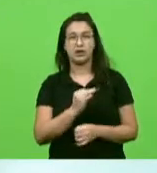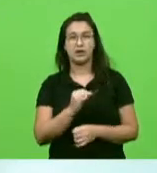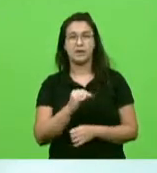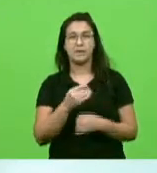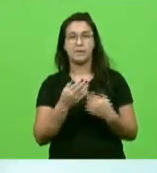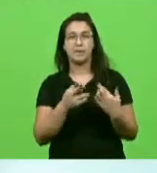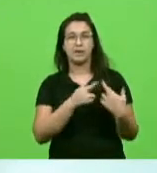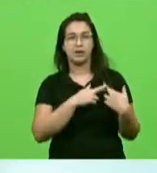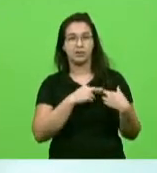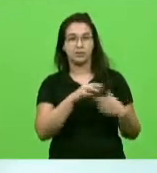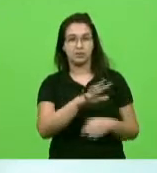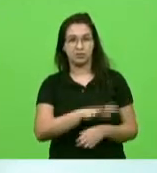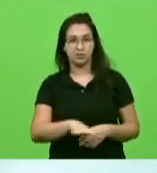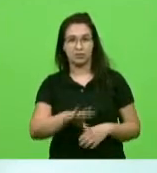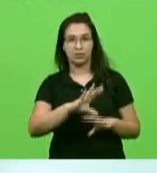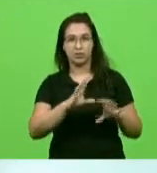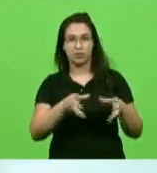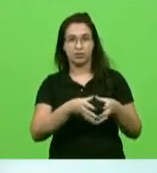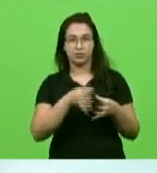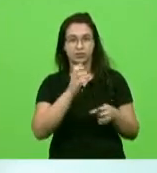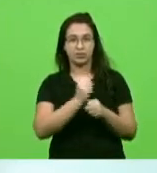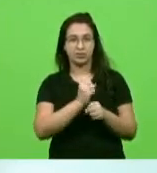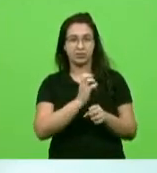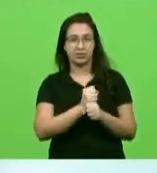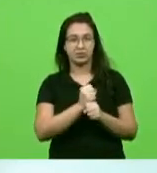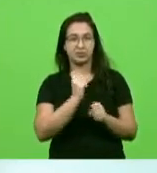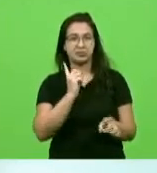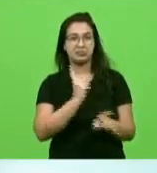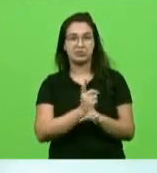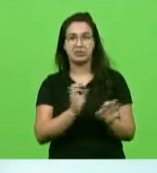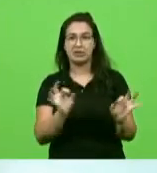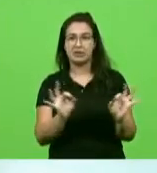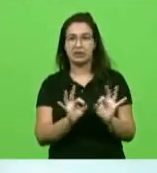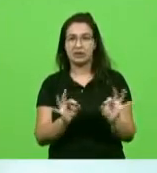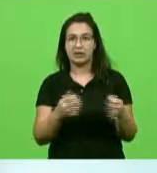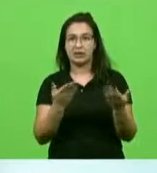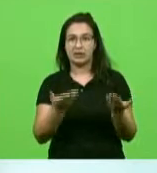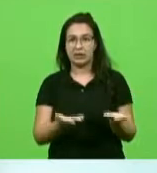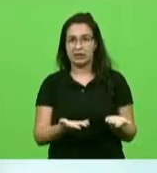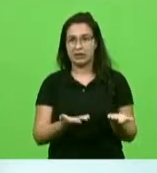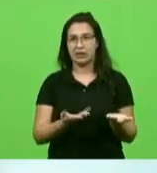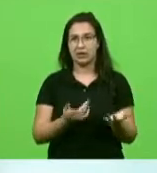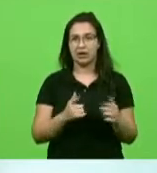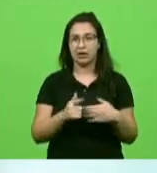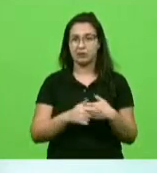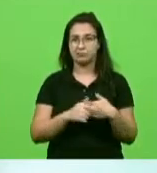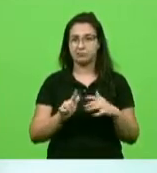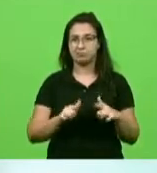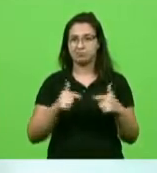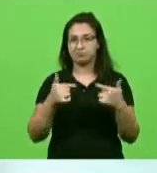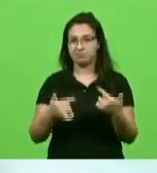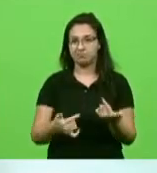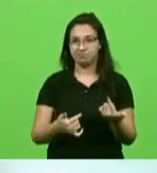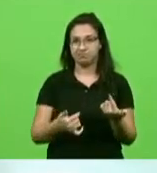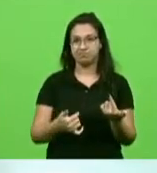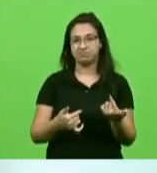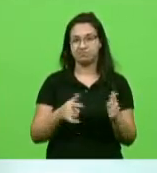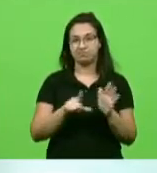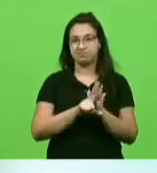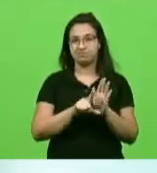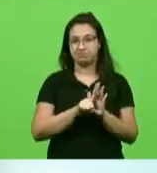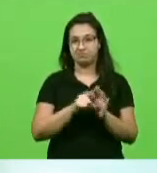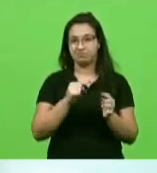desta Corte de Contas, não foi identificada a existência de prática de ato ilegal por parte do senhor governador do Estado de